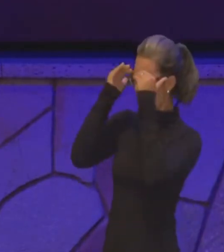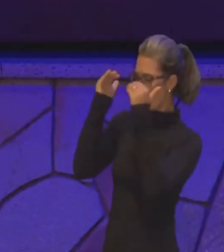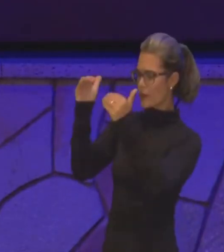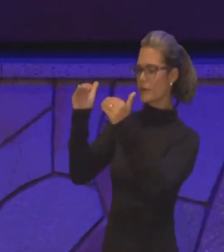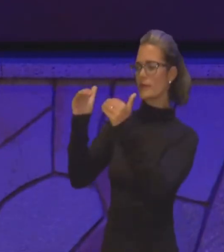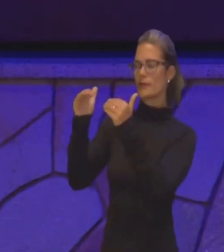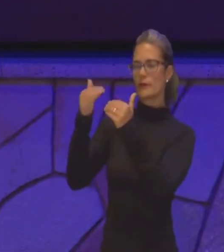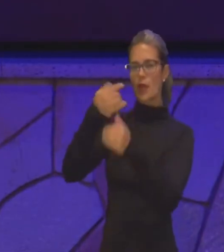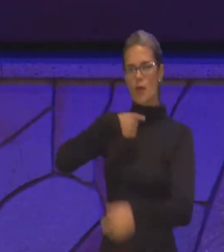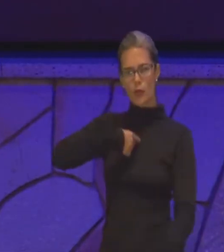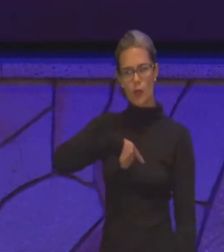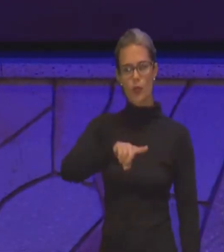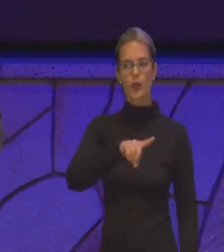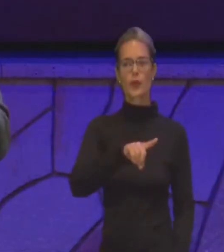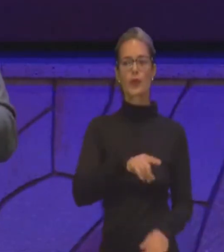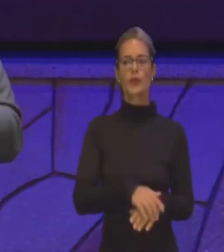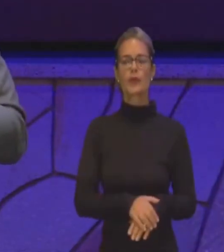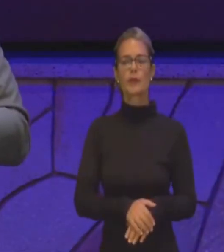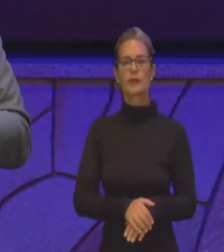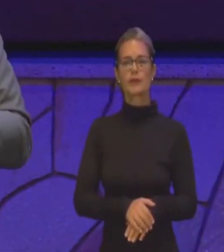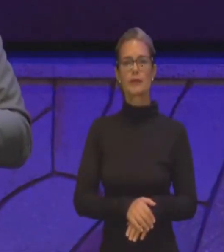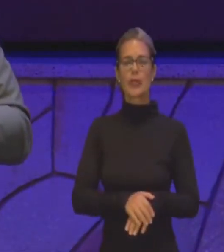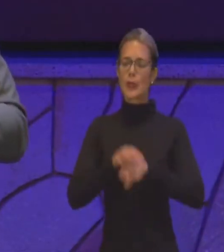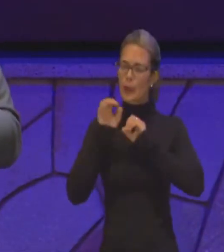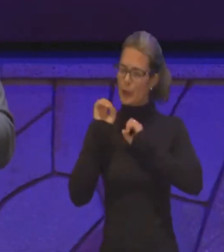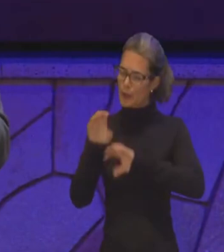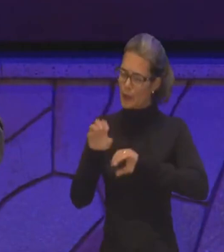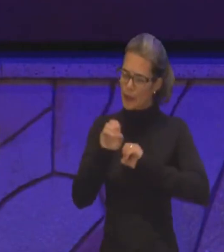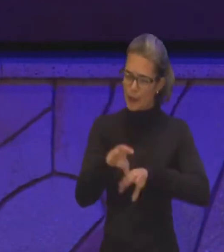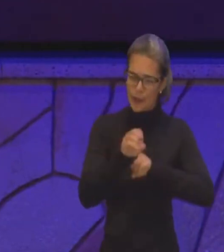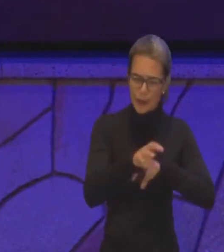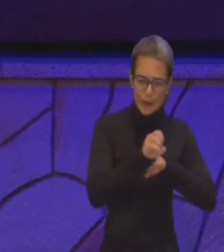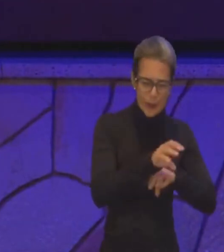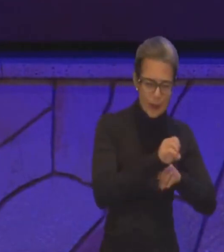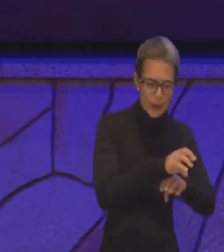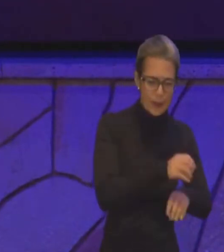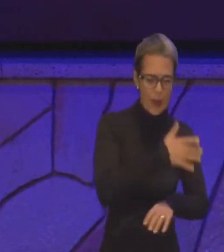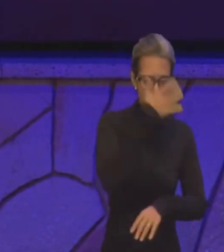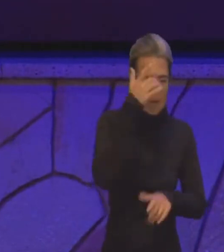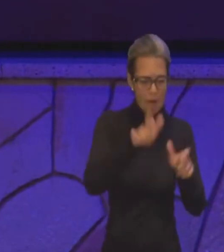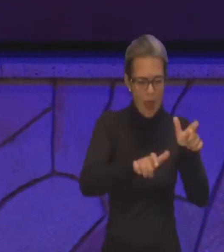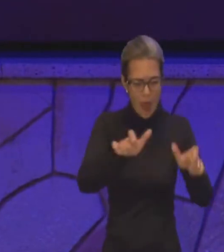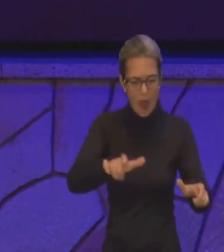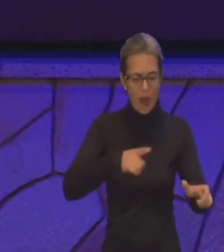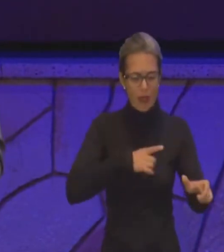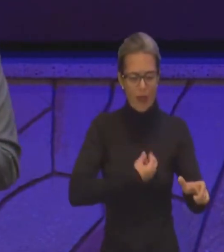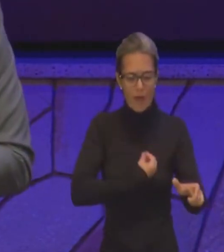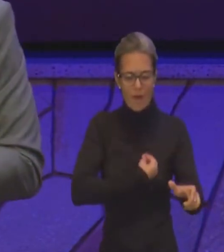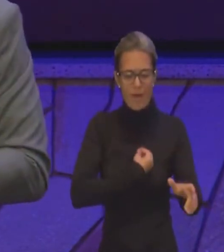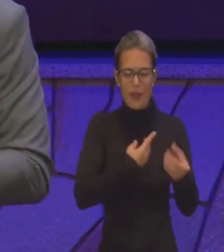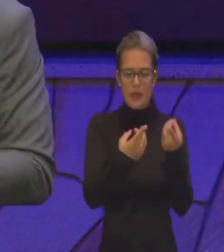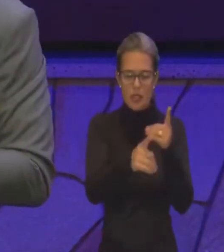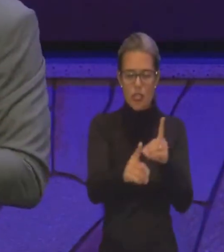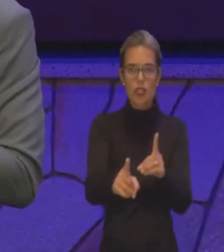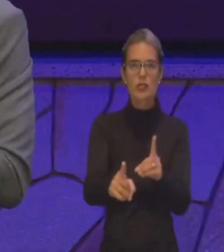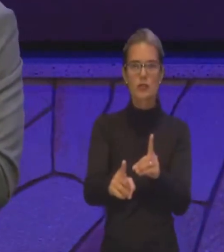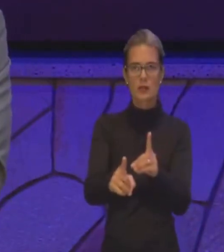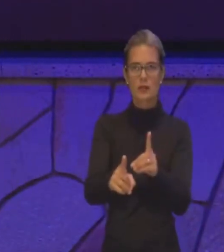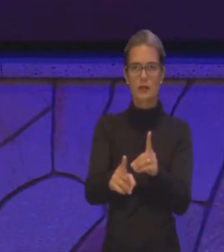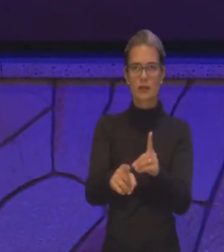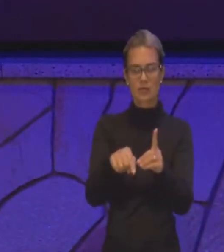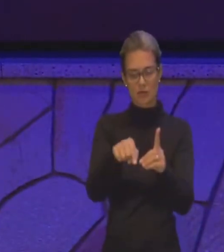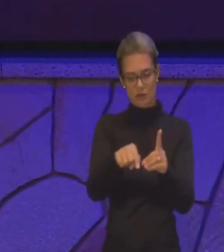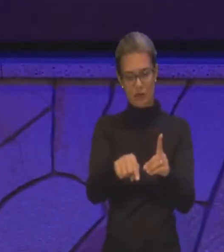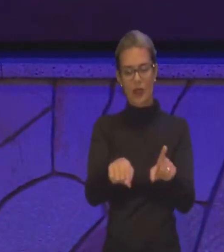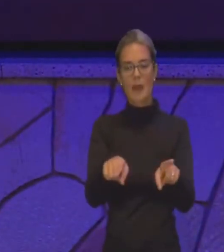vamos fazendo e anunciamos o Evangelho àquele que nada sabe, o nosso dever de levá-la ao